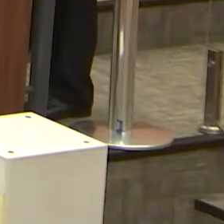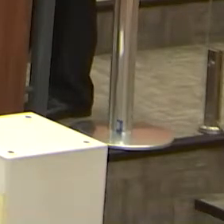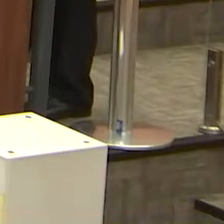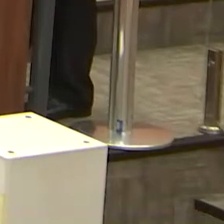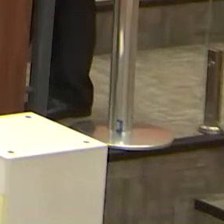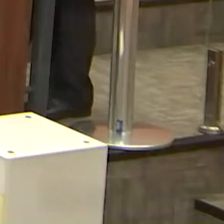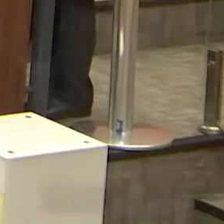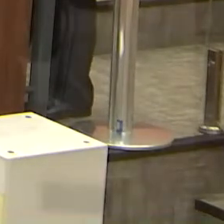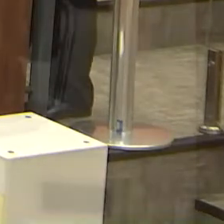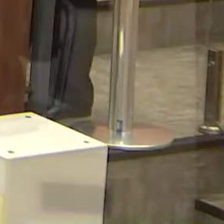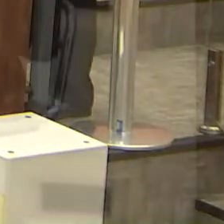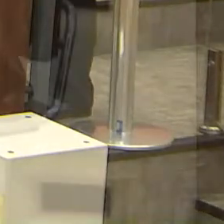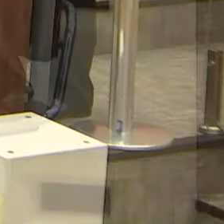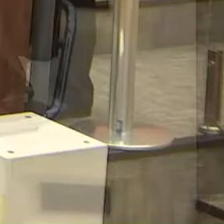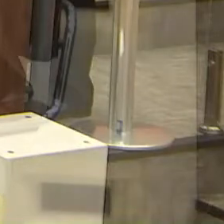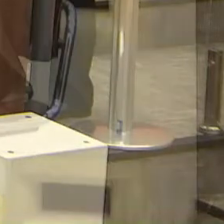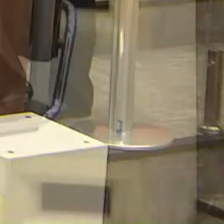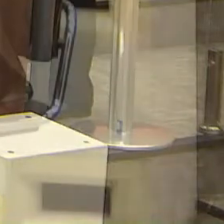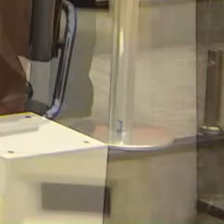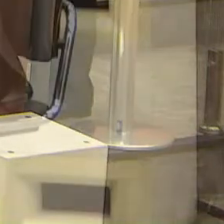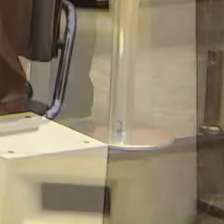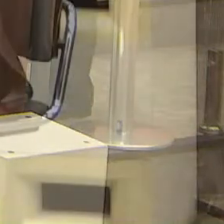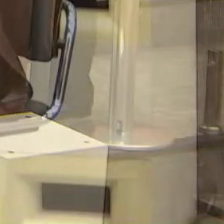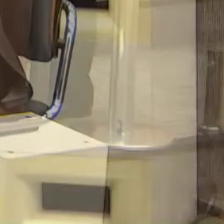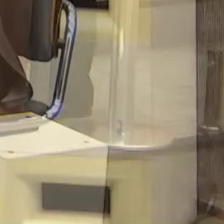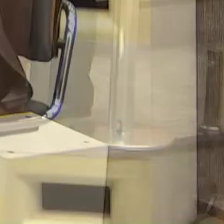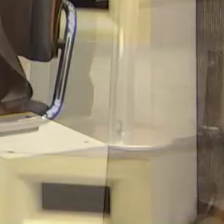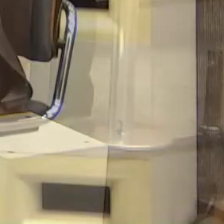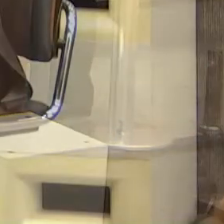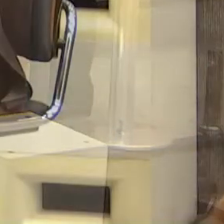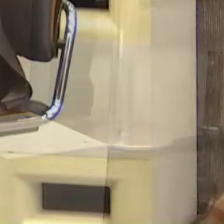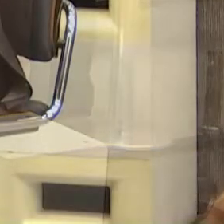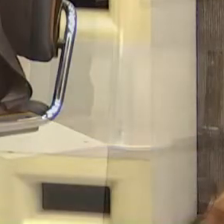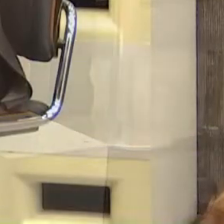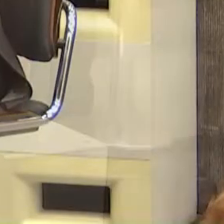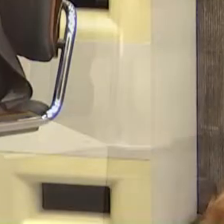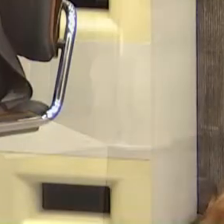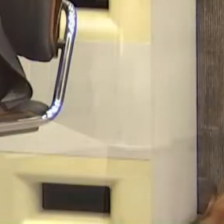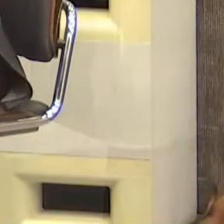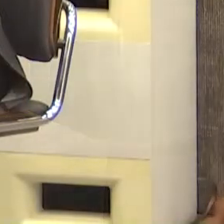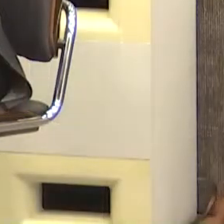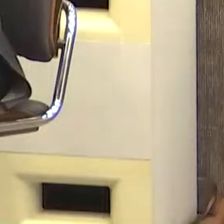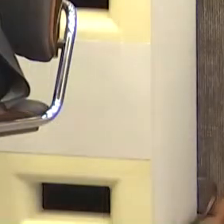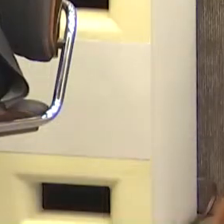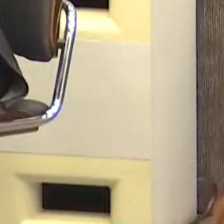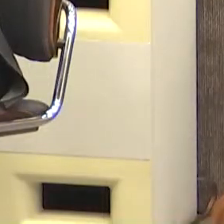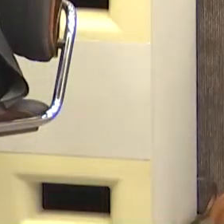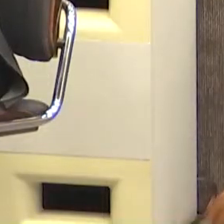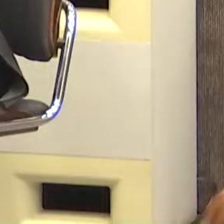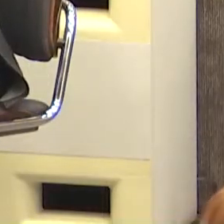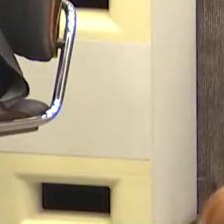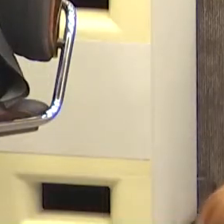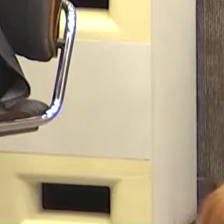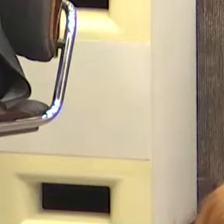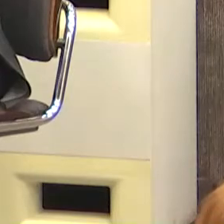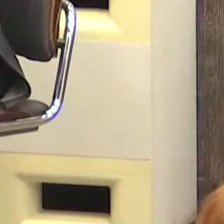lutar. Eu que não creio, peço a Deus por minha